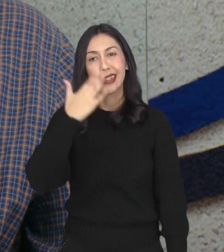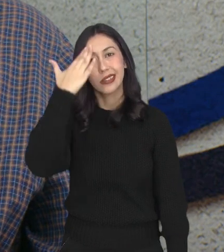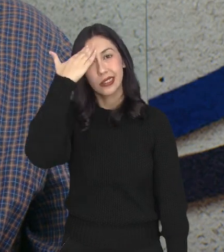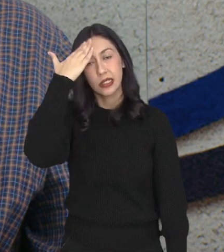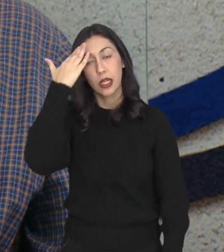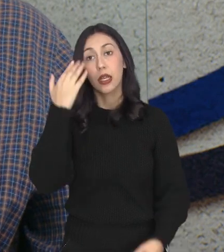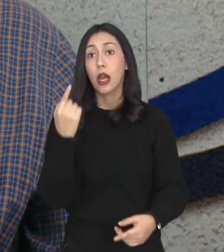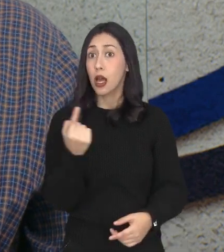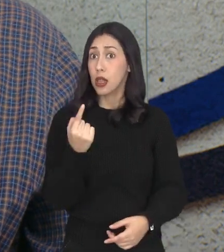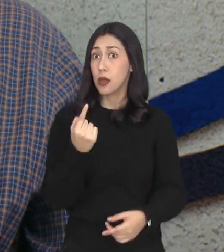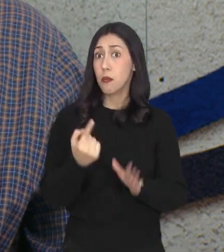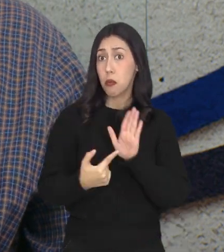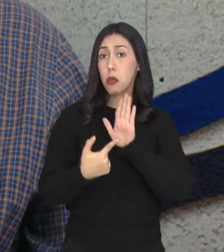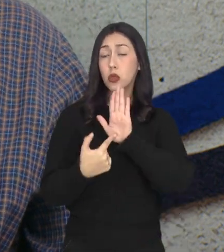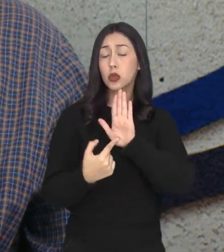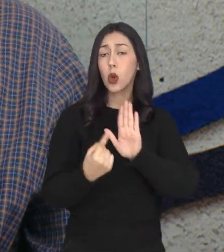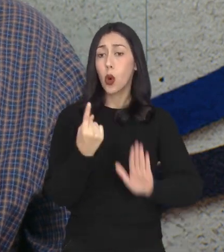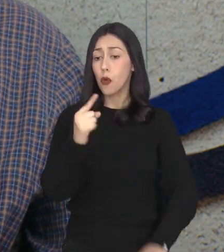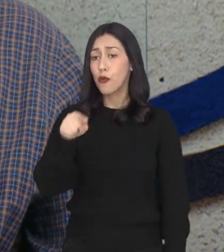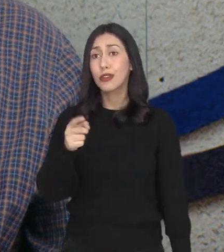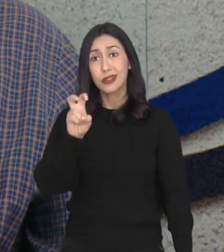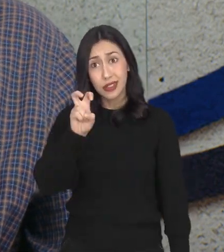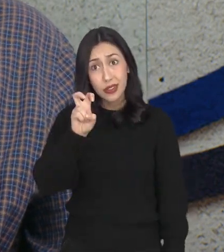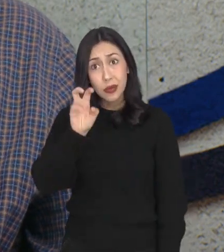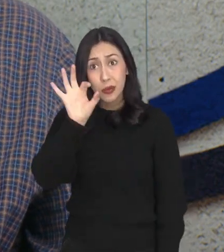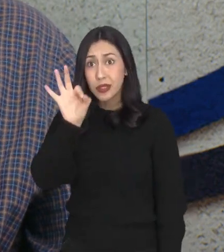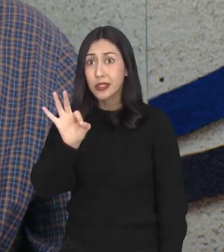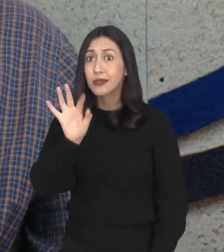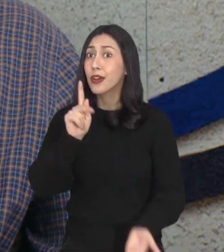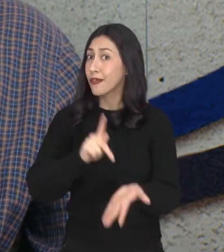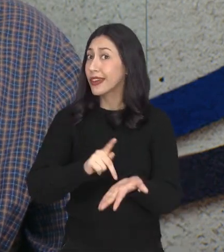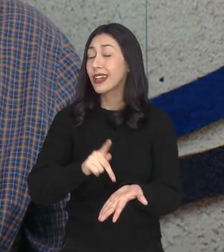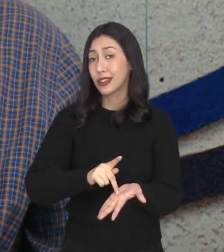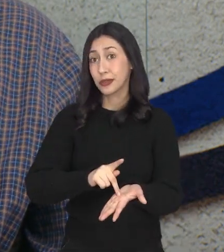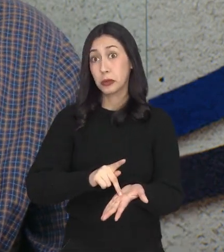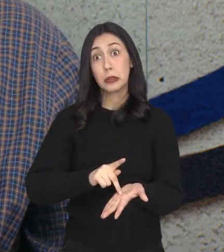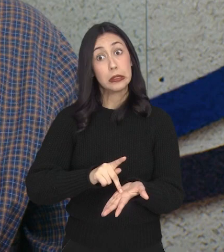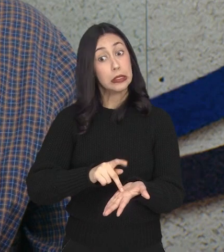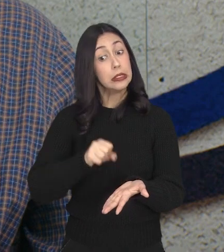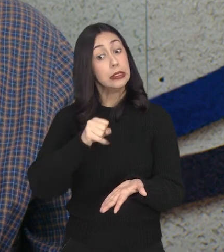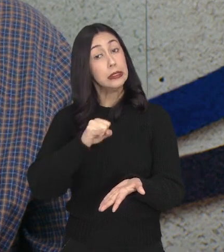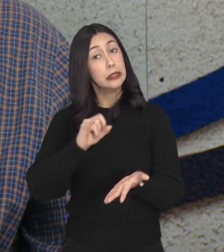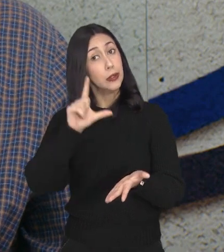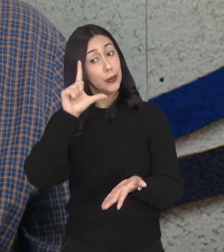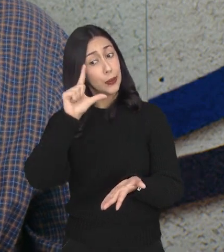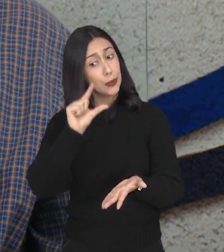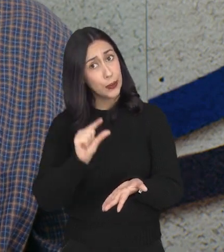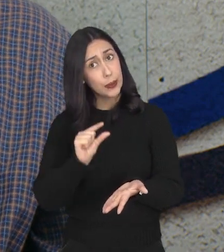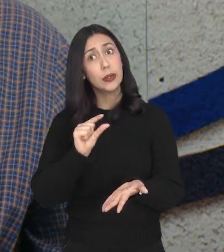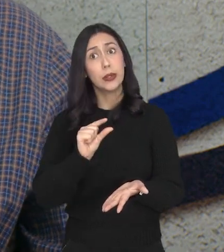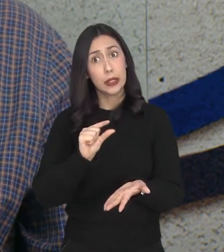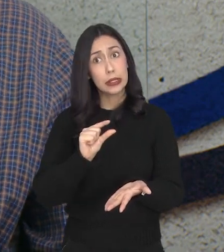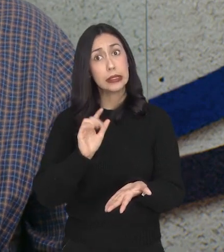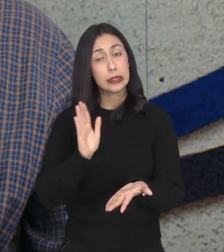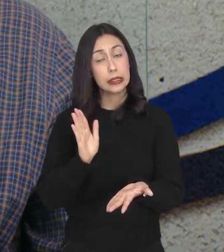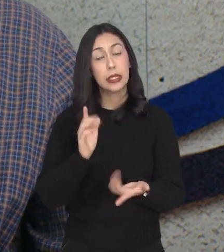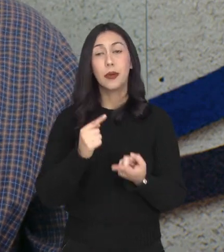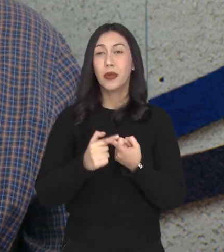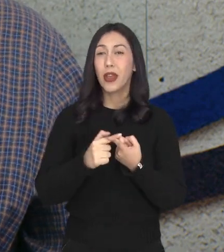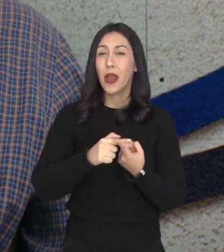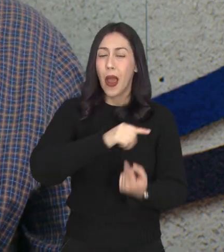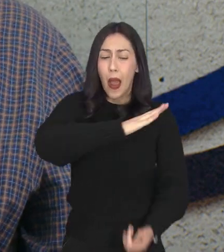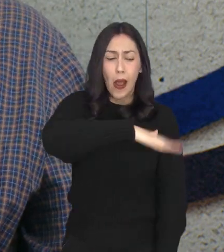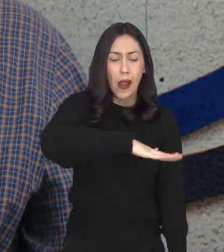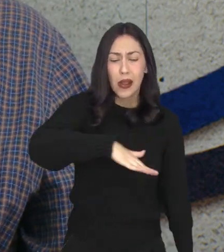porque o que falou ali 1,5 é a verdade. Se não for até menos até, porque é